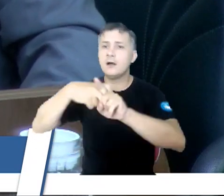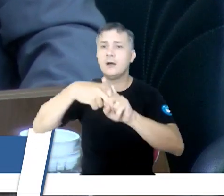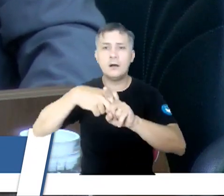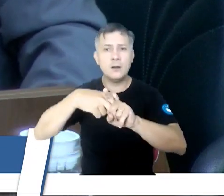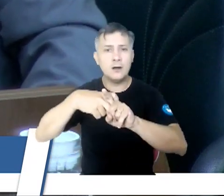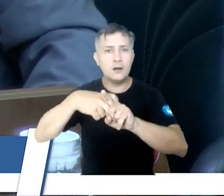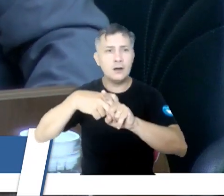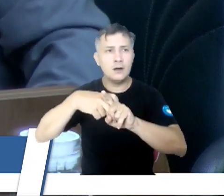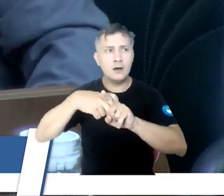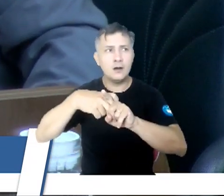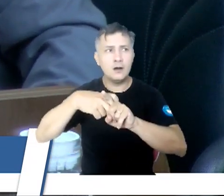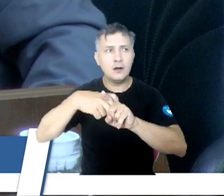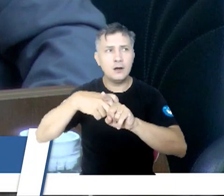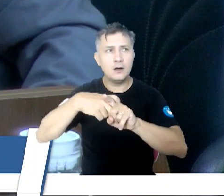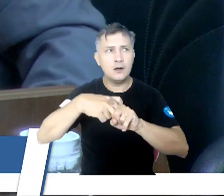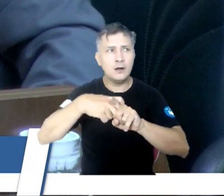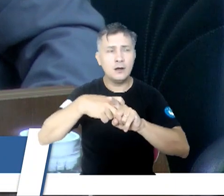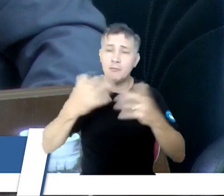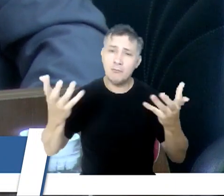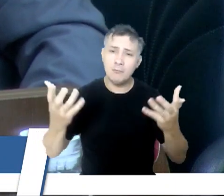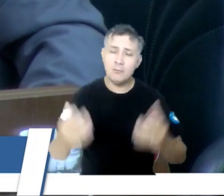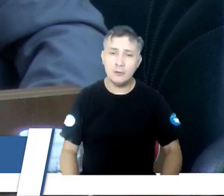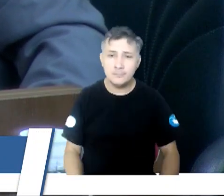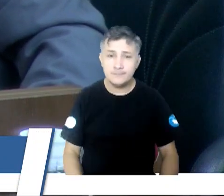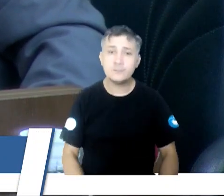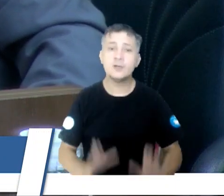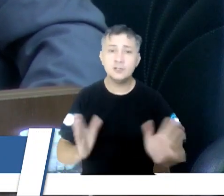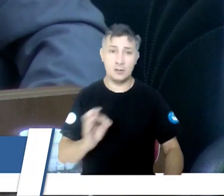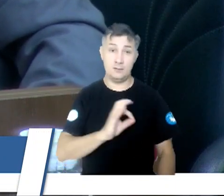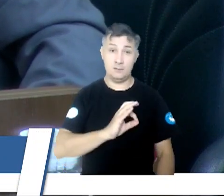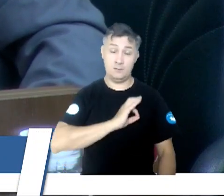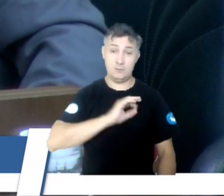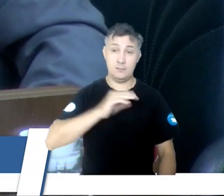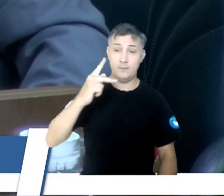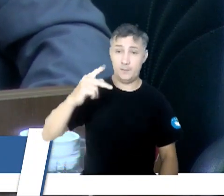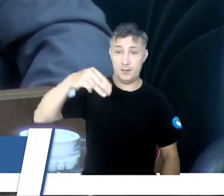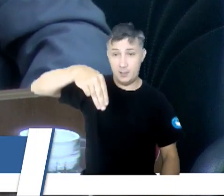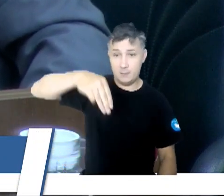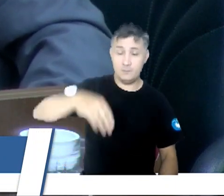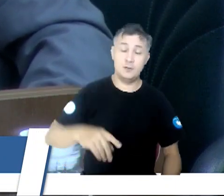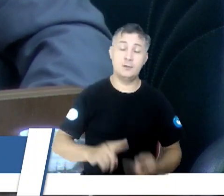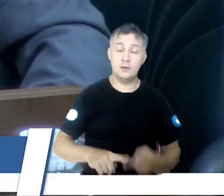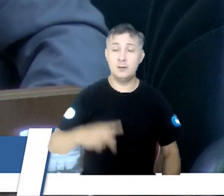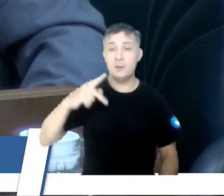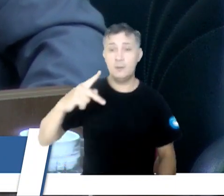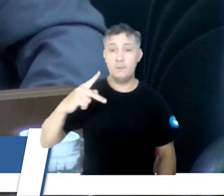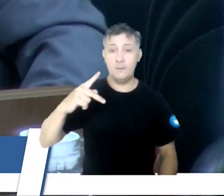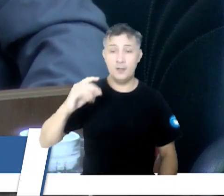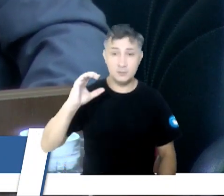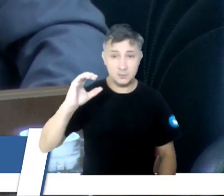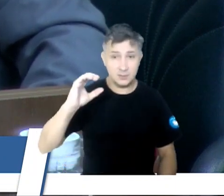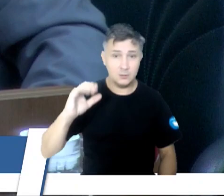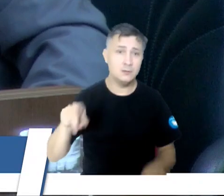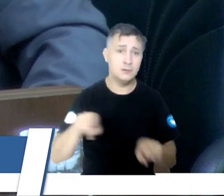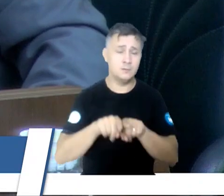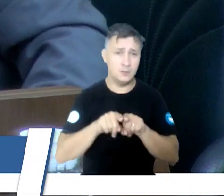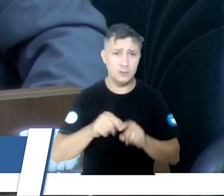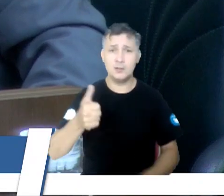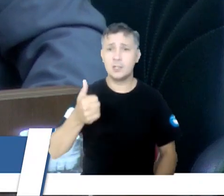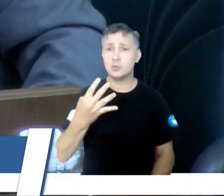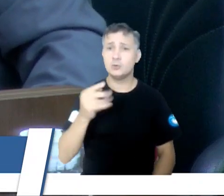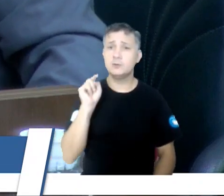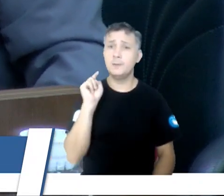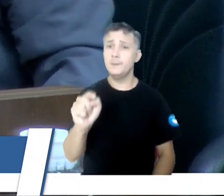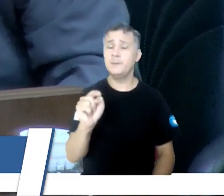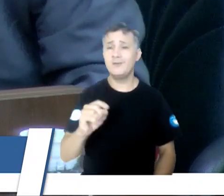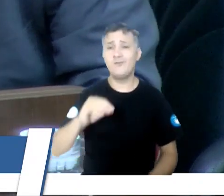Sim. E o efetivo da Polícia Militar, da Polícia Civil, está 14 mil homens defasados aqui, graças ao governo do Estado de